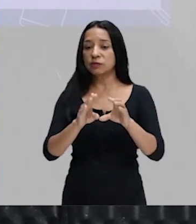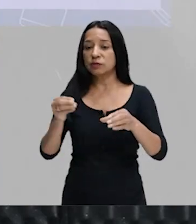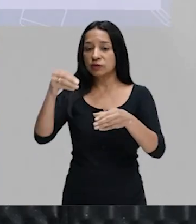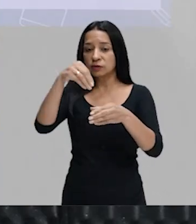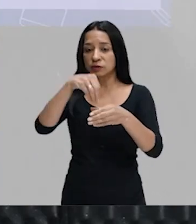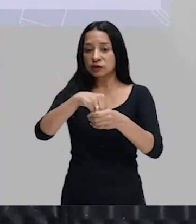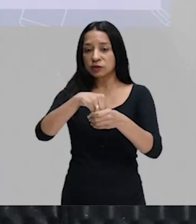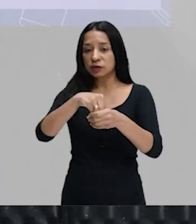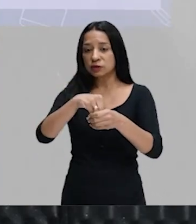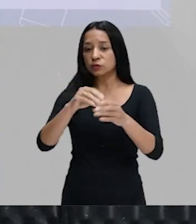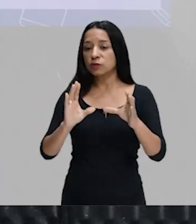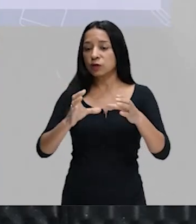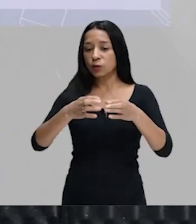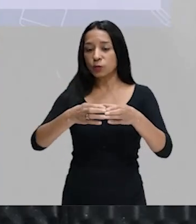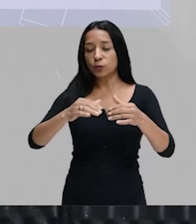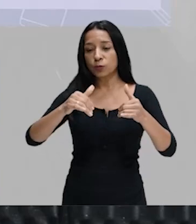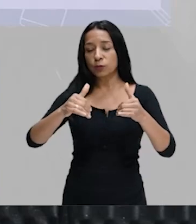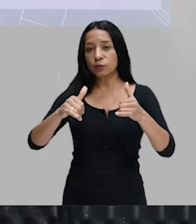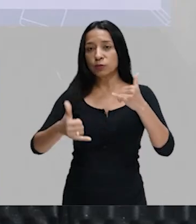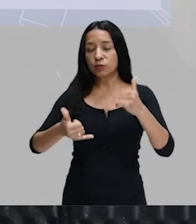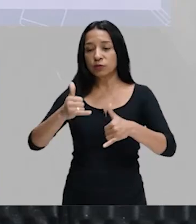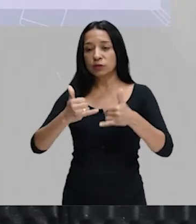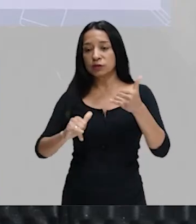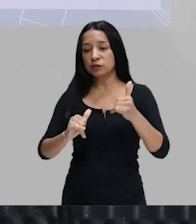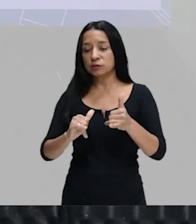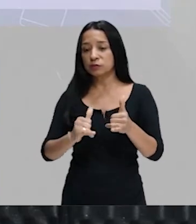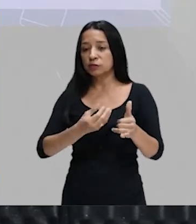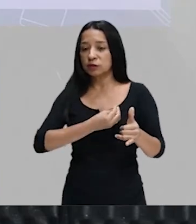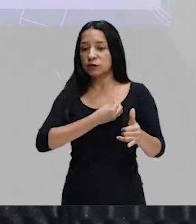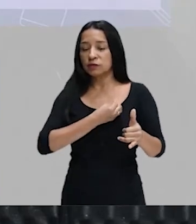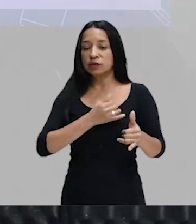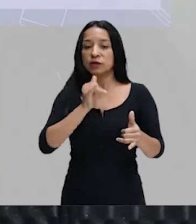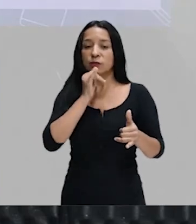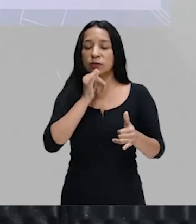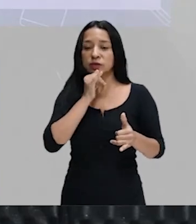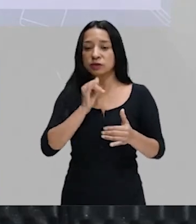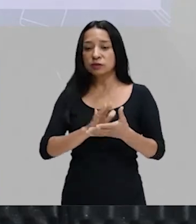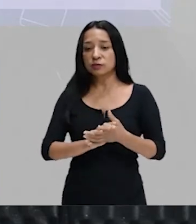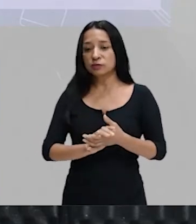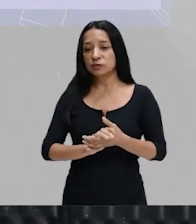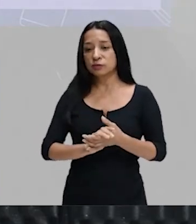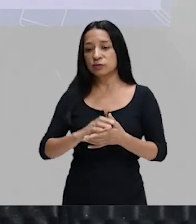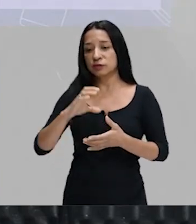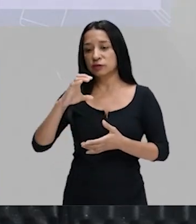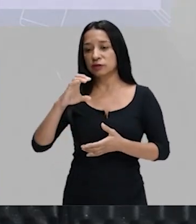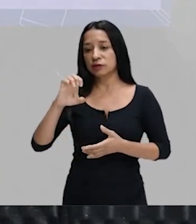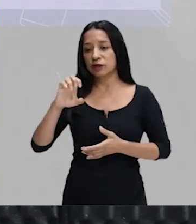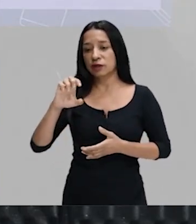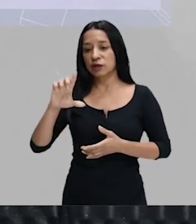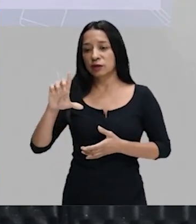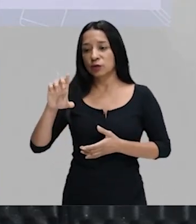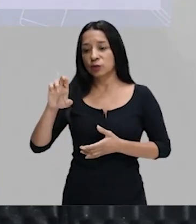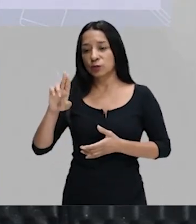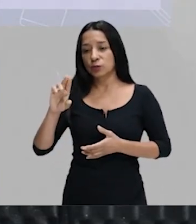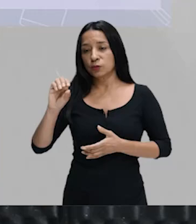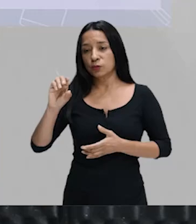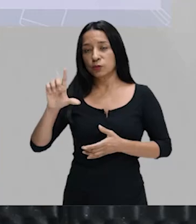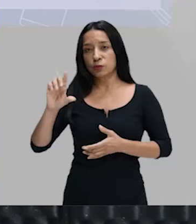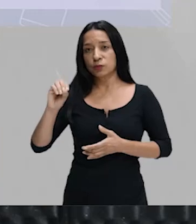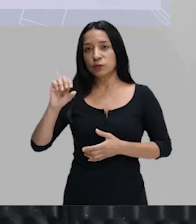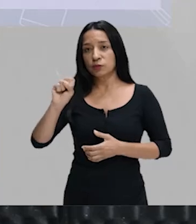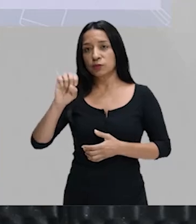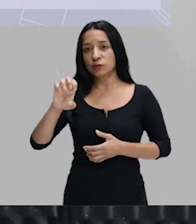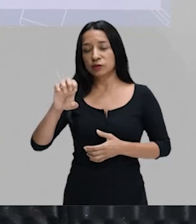constituição química dos organismos vivos. É o exemplo do caso da celulose. Então nós temos aqui,